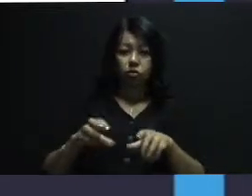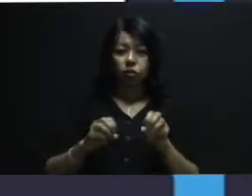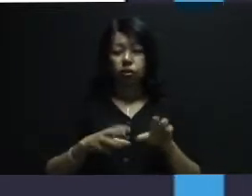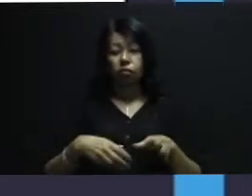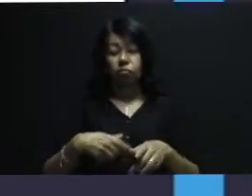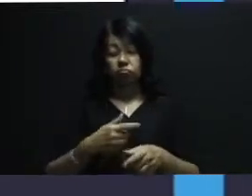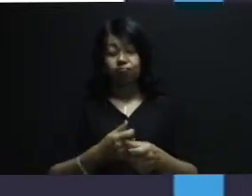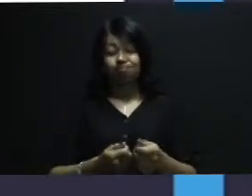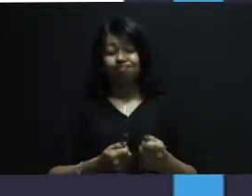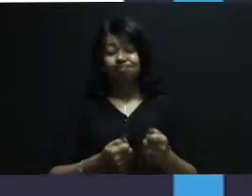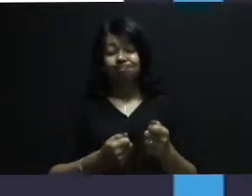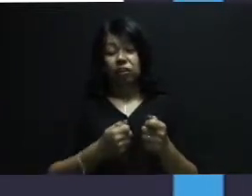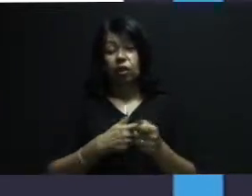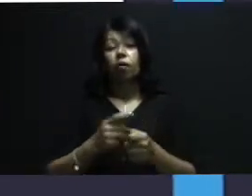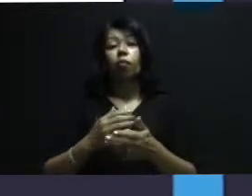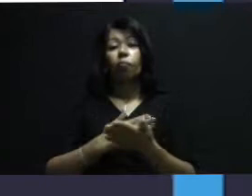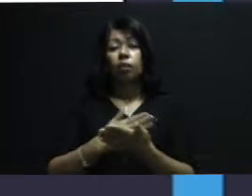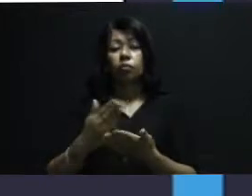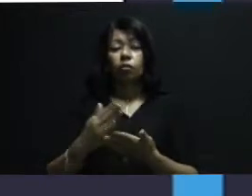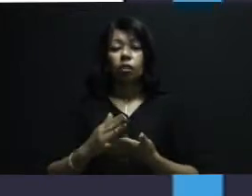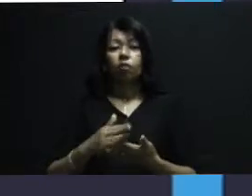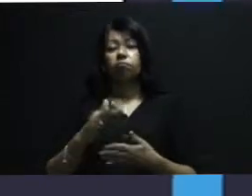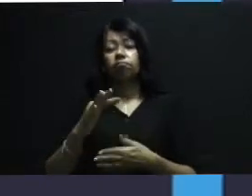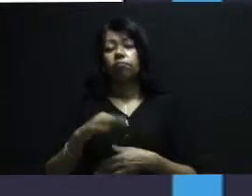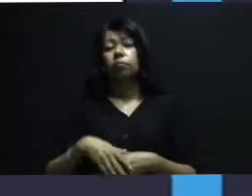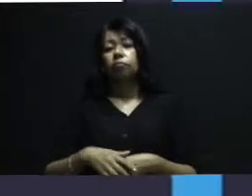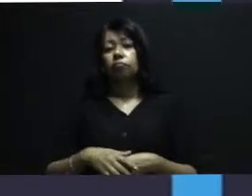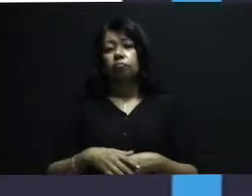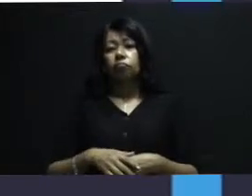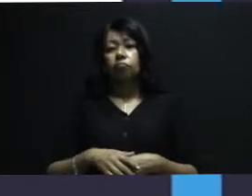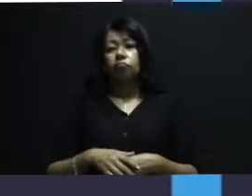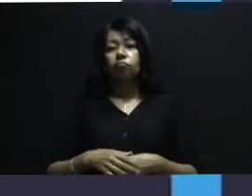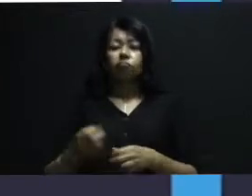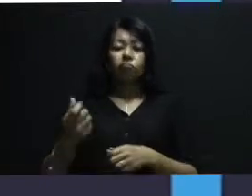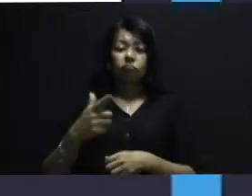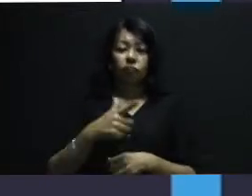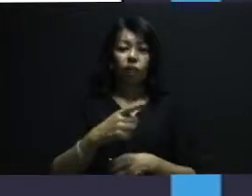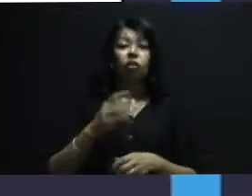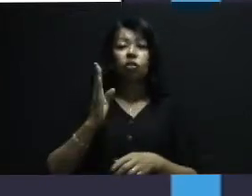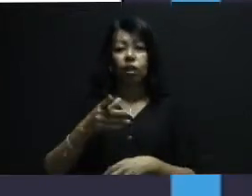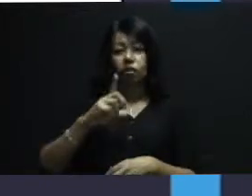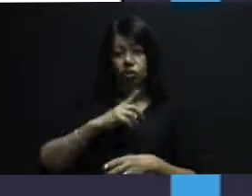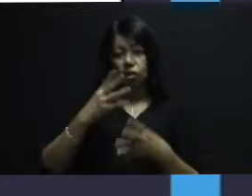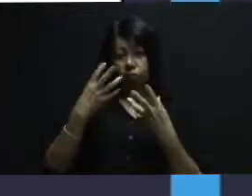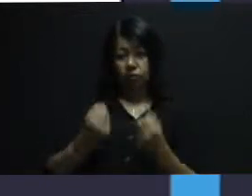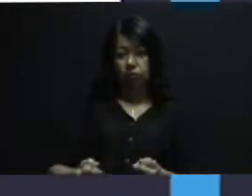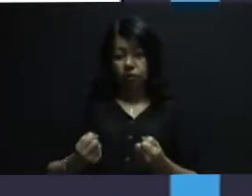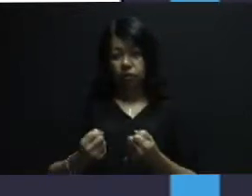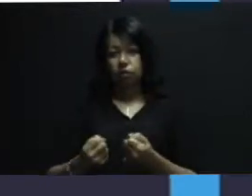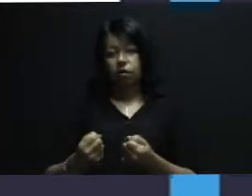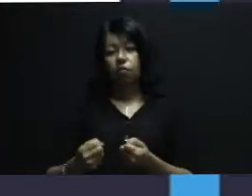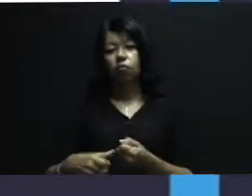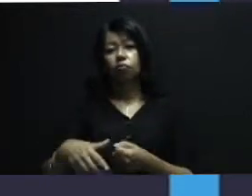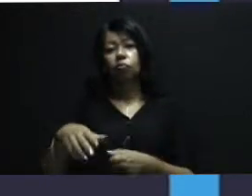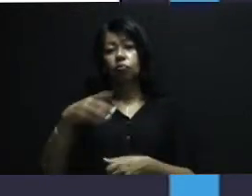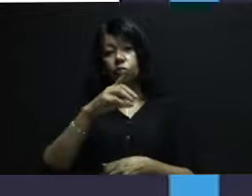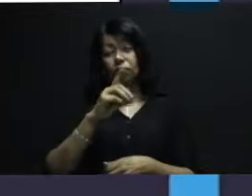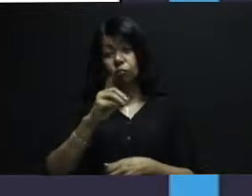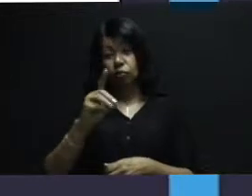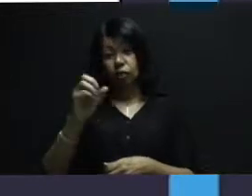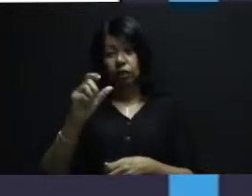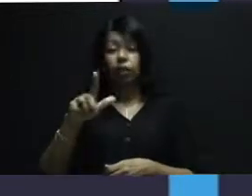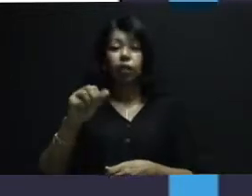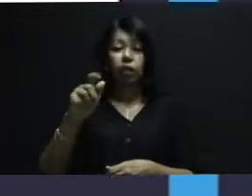na abertura do Congresso da FIEP em Foz do Iguaçu, porque já tinha a aprovação e adesão do delegado-geral da FIEP do Brasil,